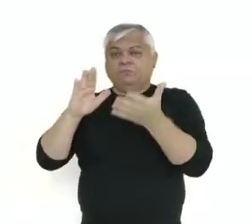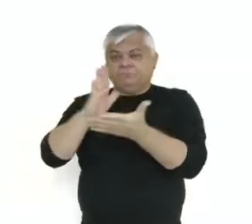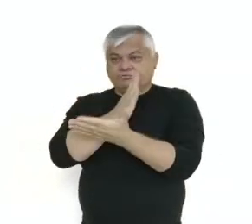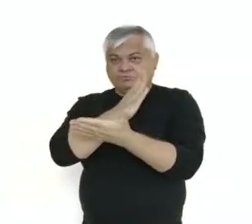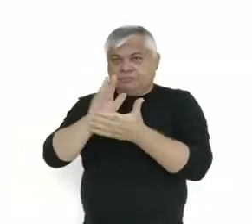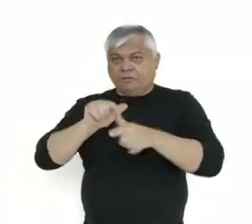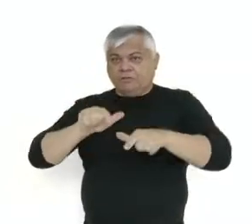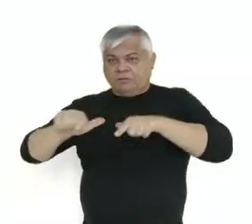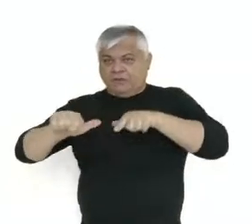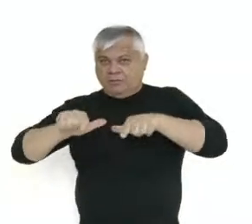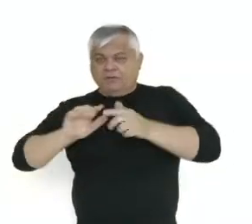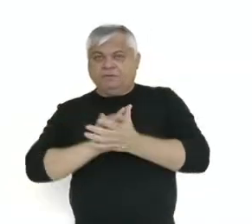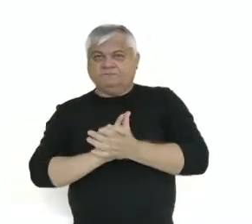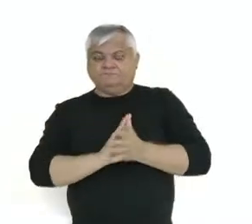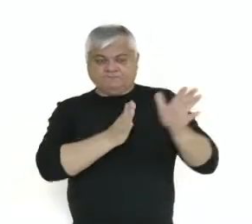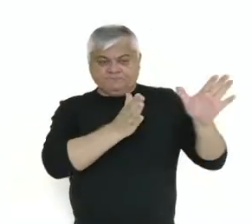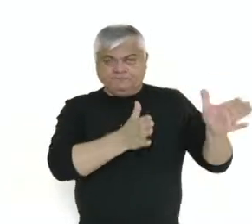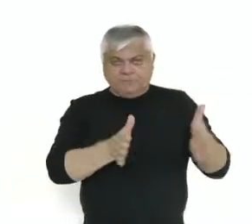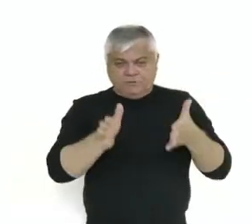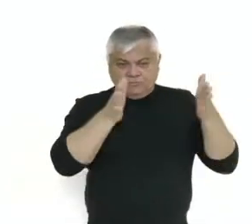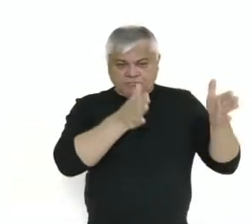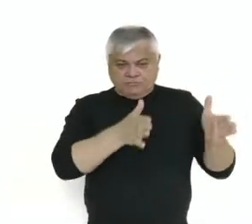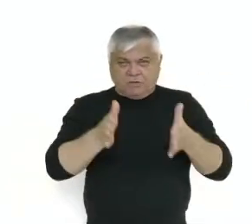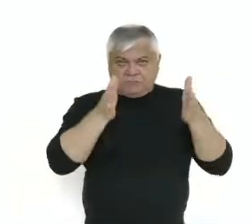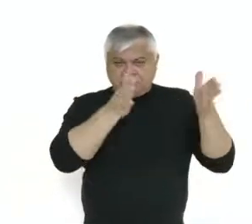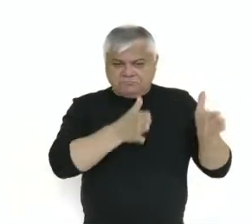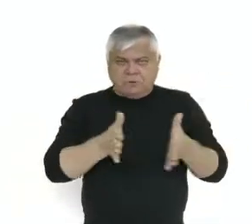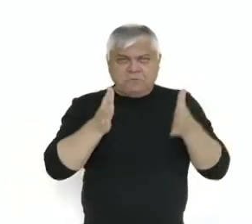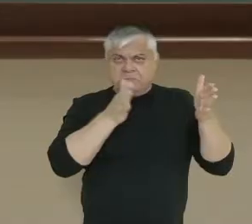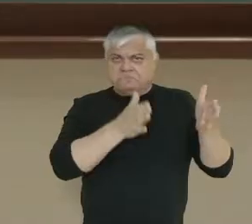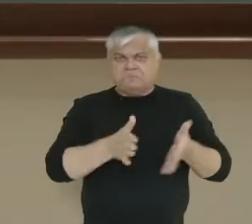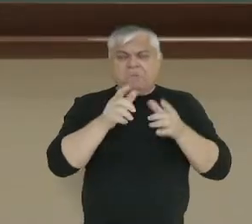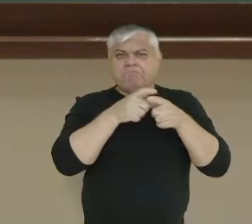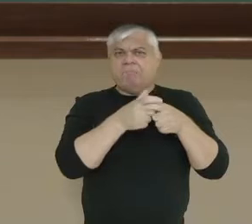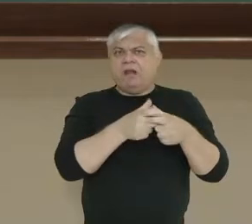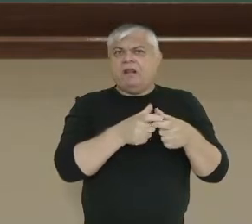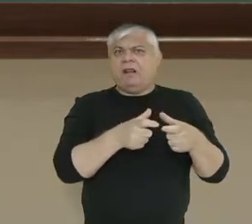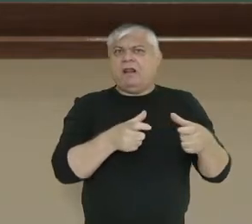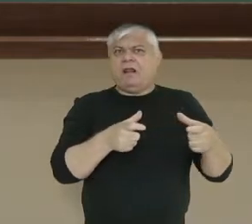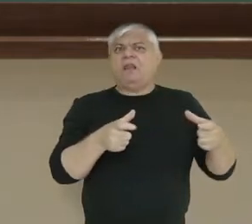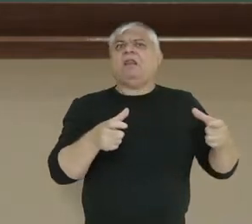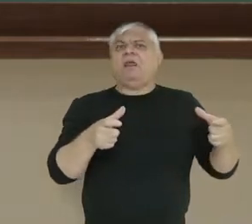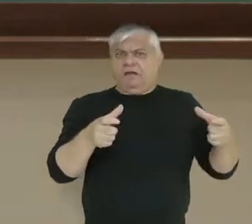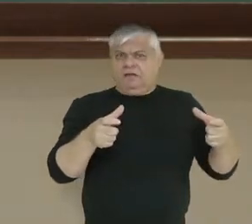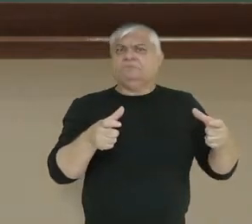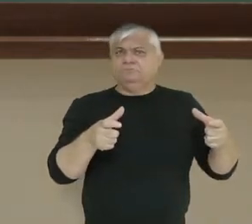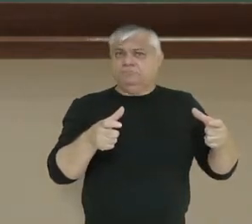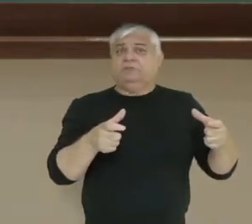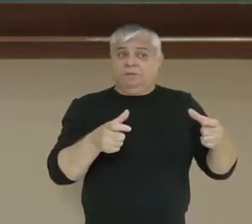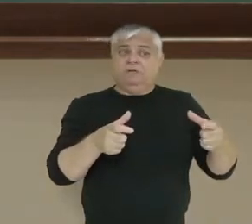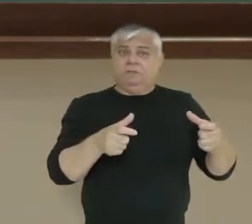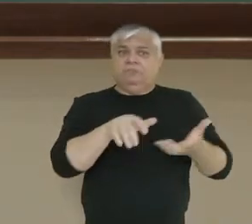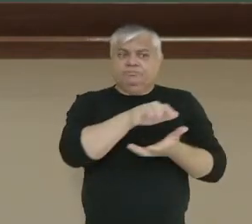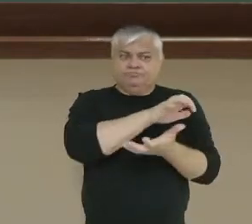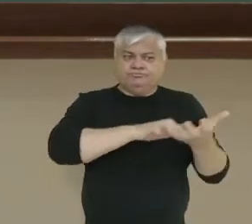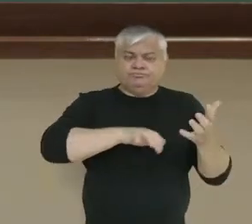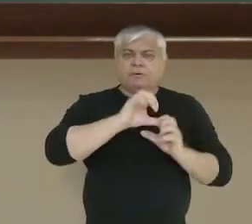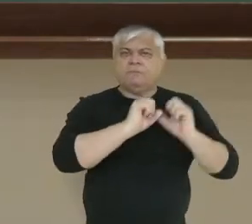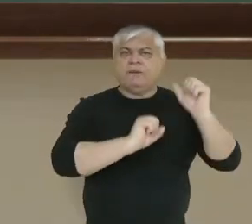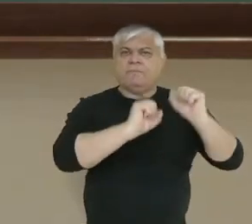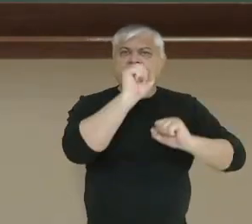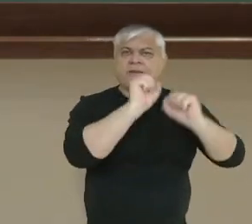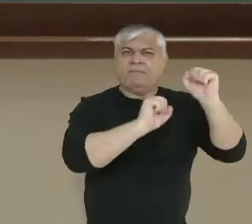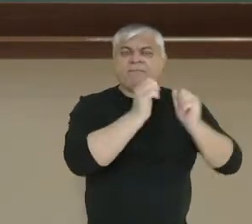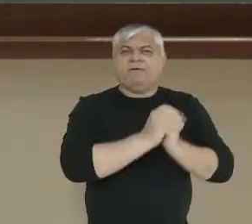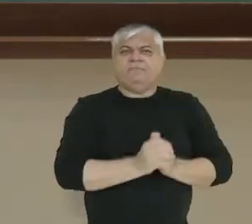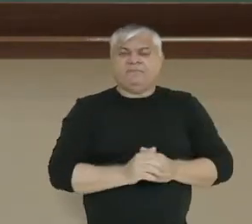trabalho. A produção, cada vez em maior escala. Esse é o objetivo da produção industrial. Você não vai fazer um par